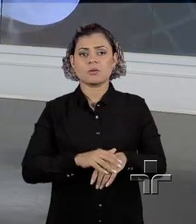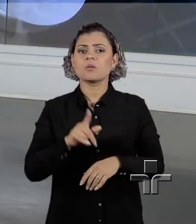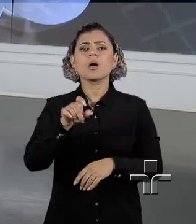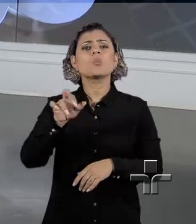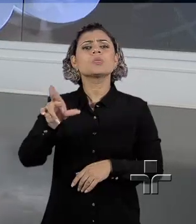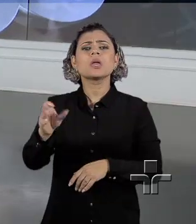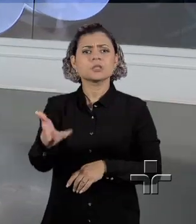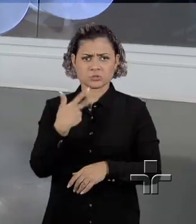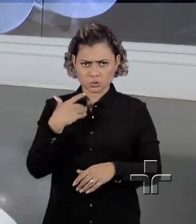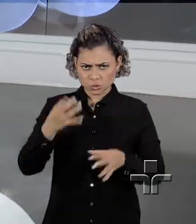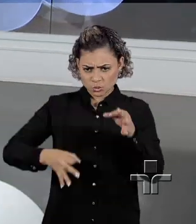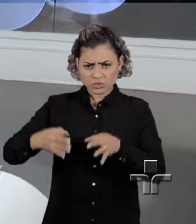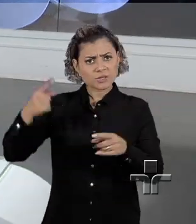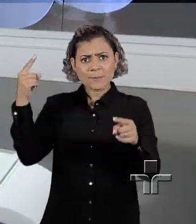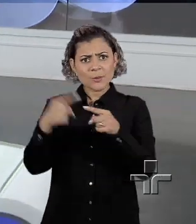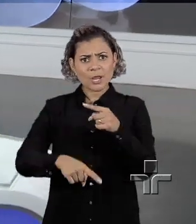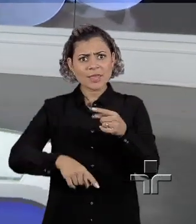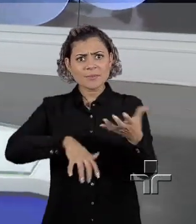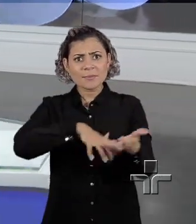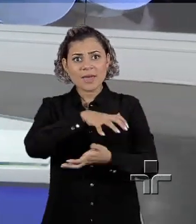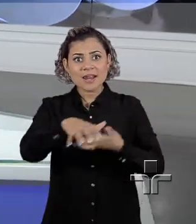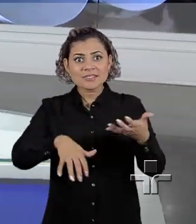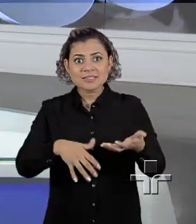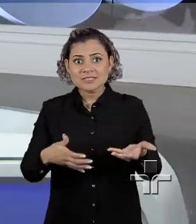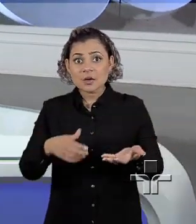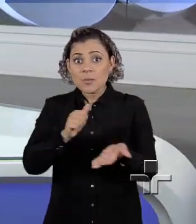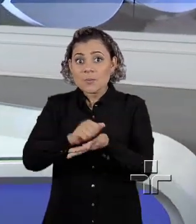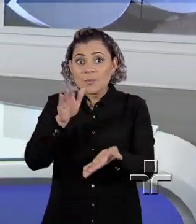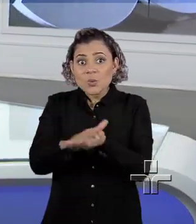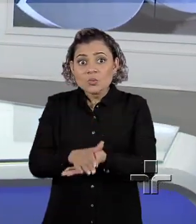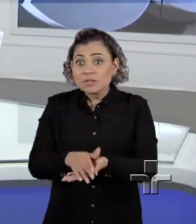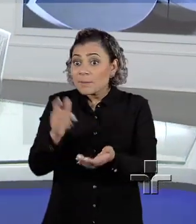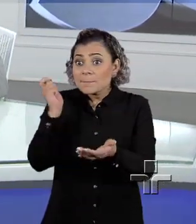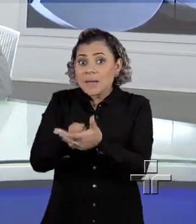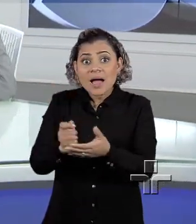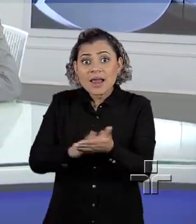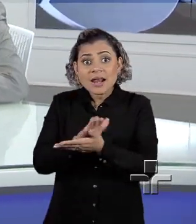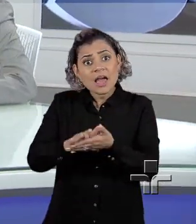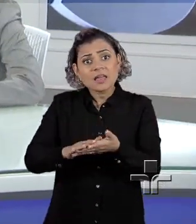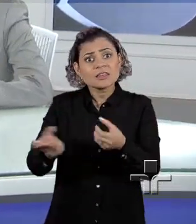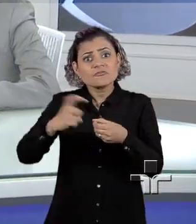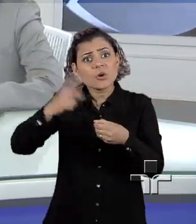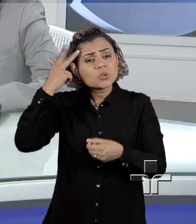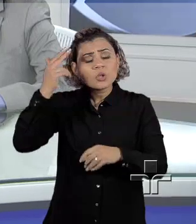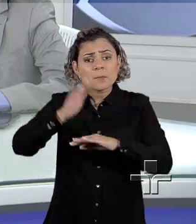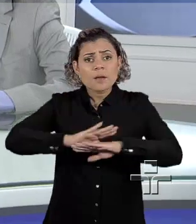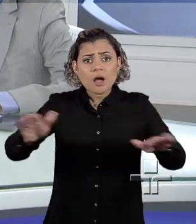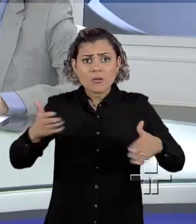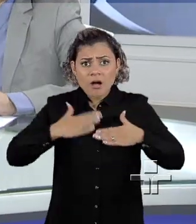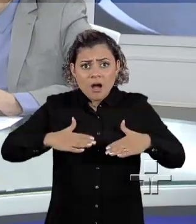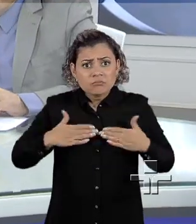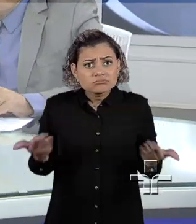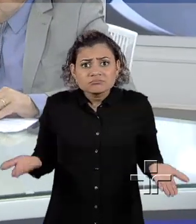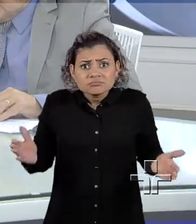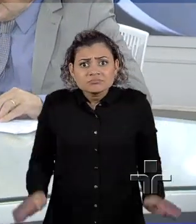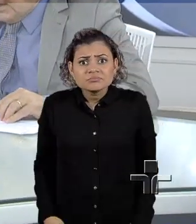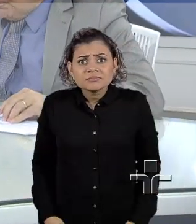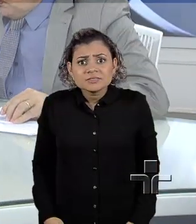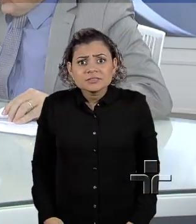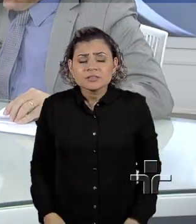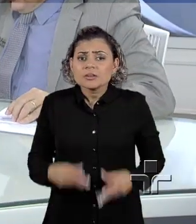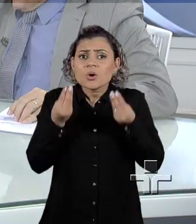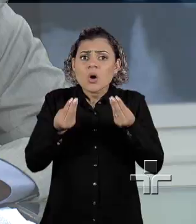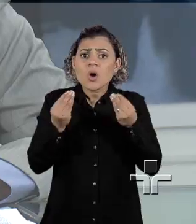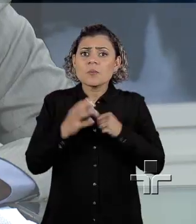Justiça vai lá, proíbe a paralisação, eles são multados, não pagam as multas, voltam a reincidir e aí fica assim mesmo. Né? É uma questão a se analisar,